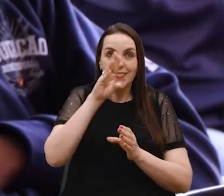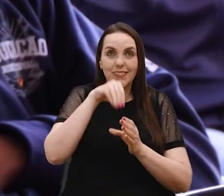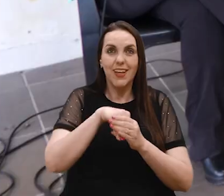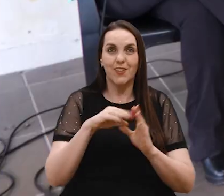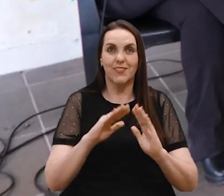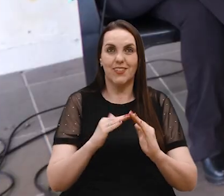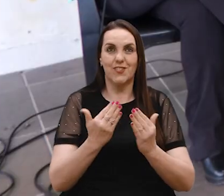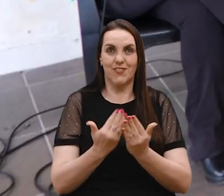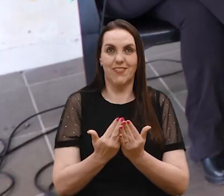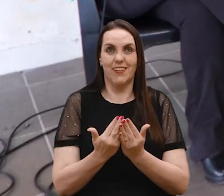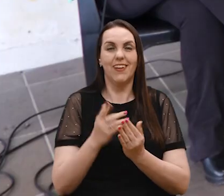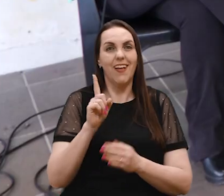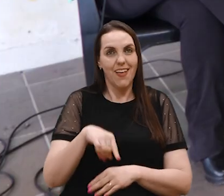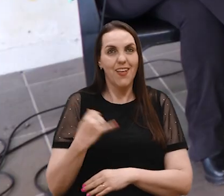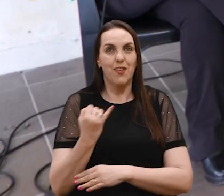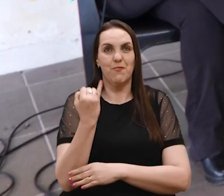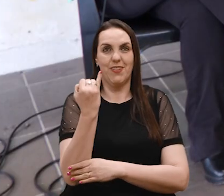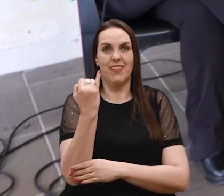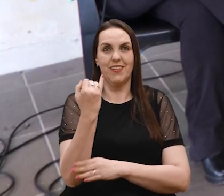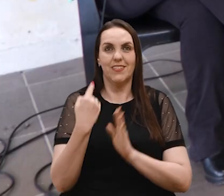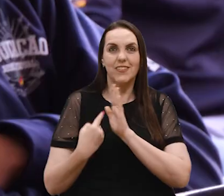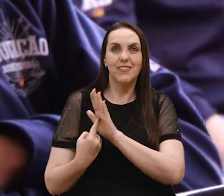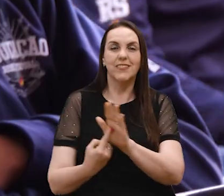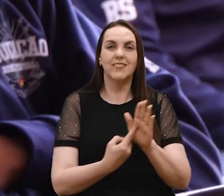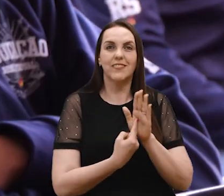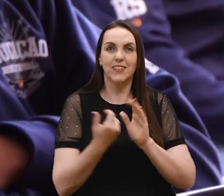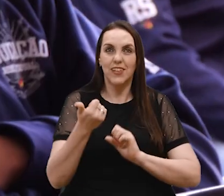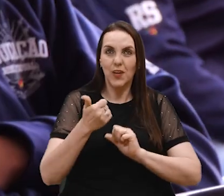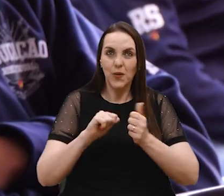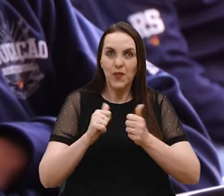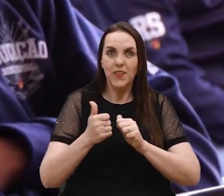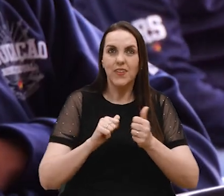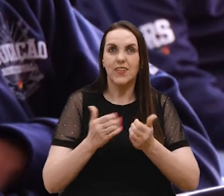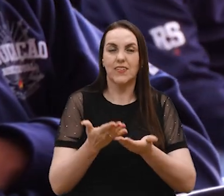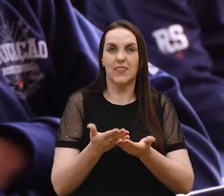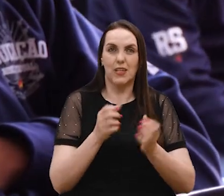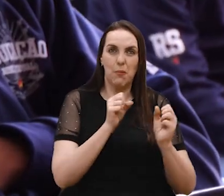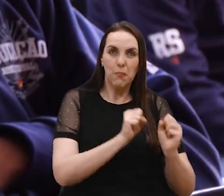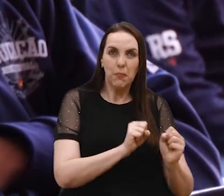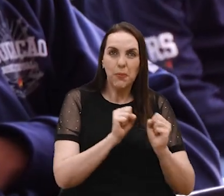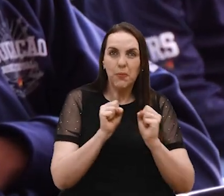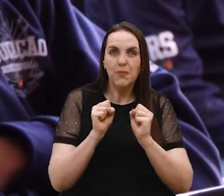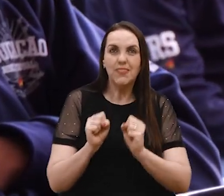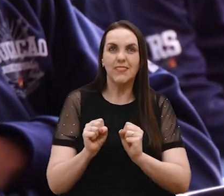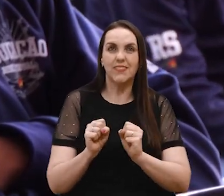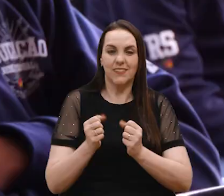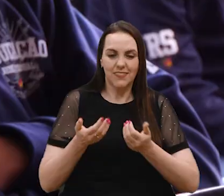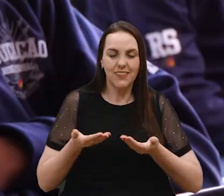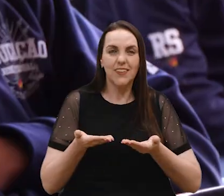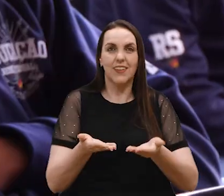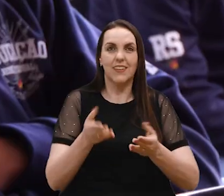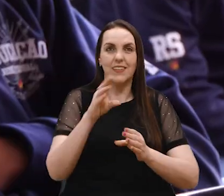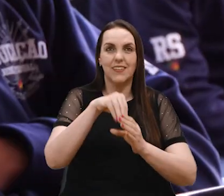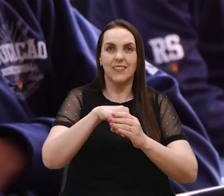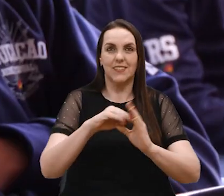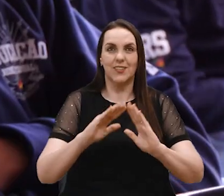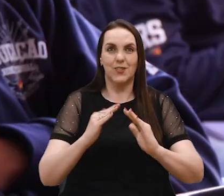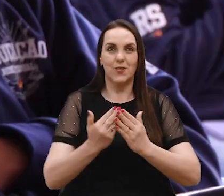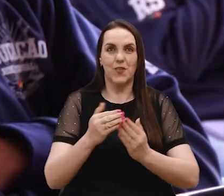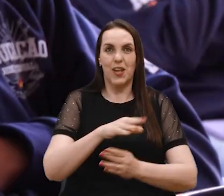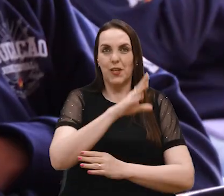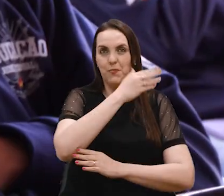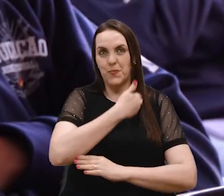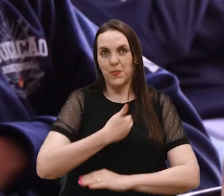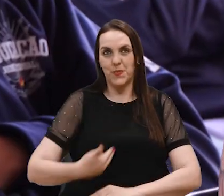Victório Weber, é algo muito importante, porque demonstra a qualidade e a potência que nós temos dentro das nossas